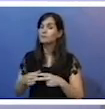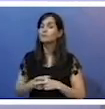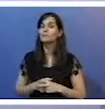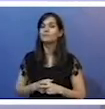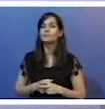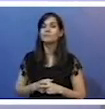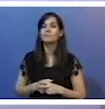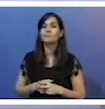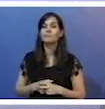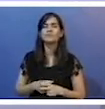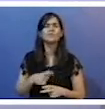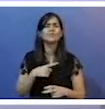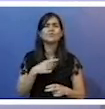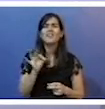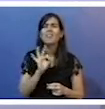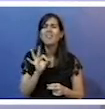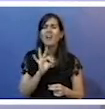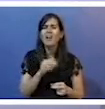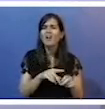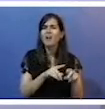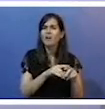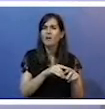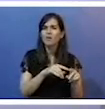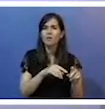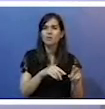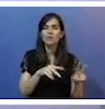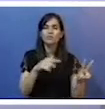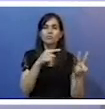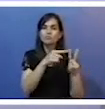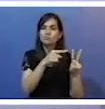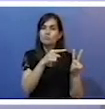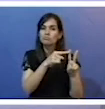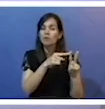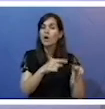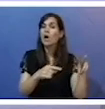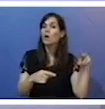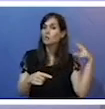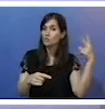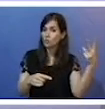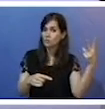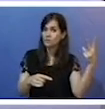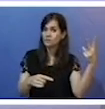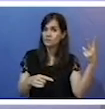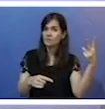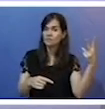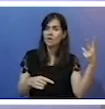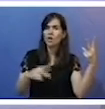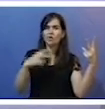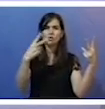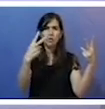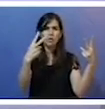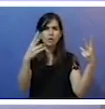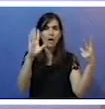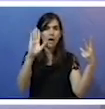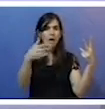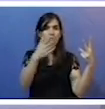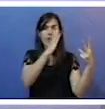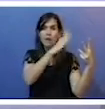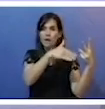e não tem nada aqui no fora do símbolo dois Posso cancelar esse Dois com esse dois